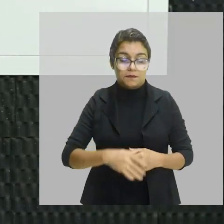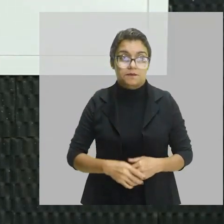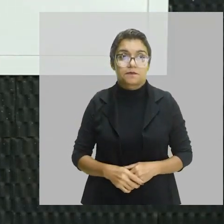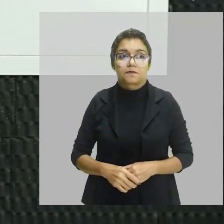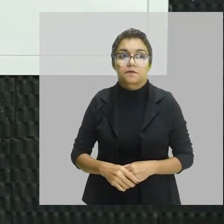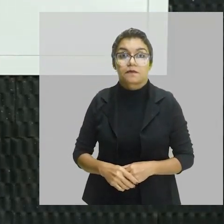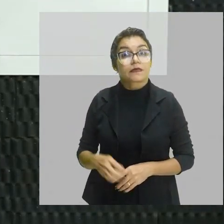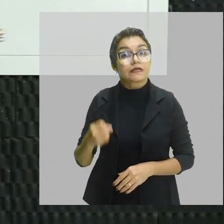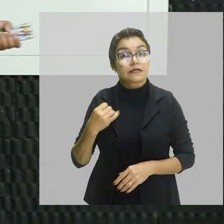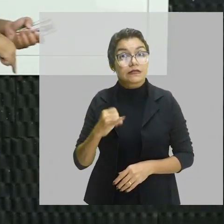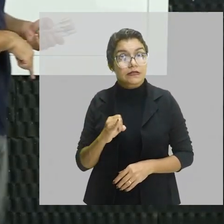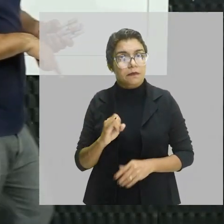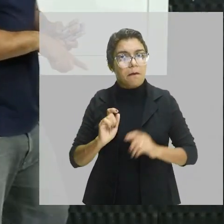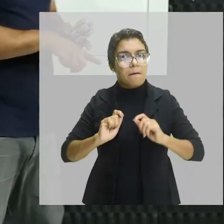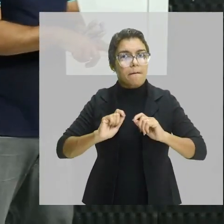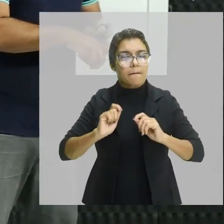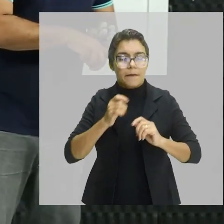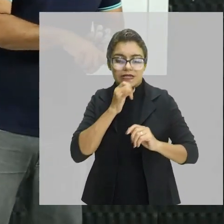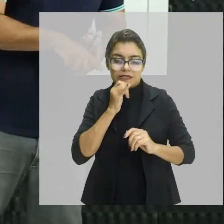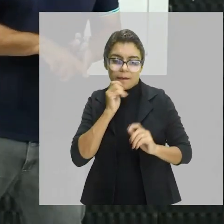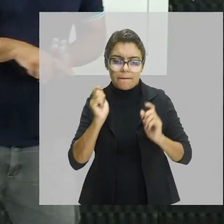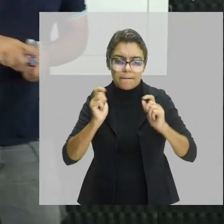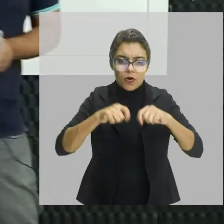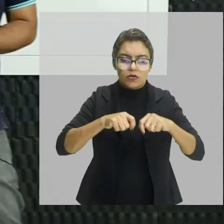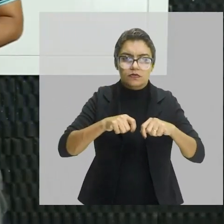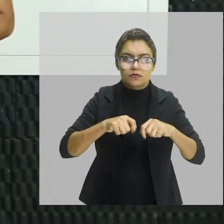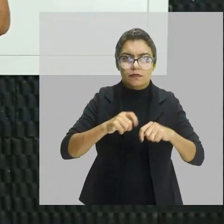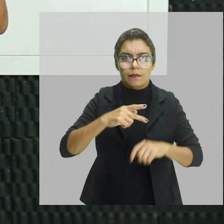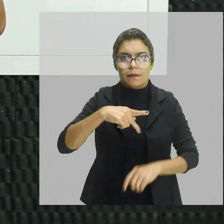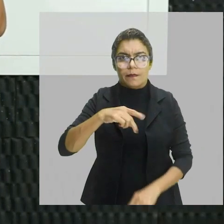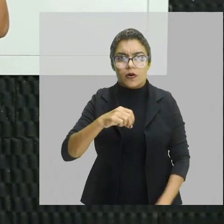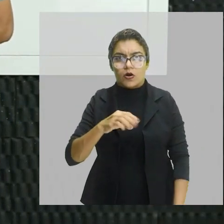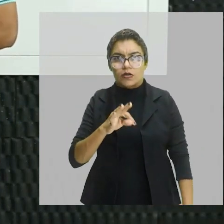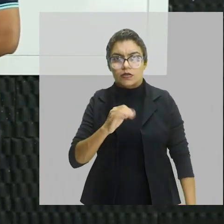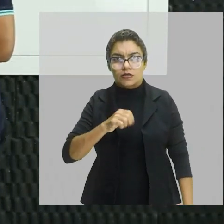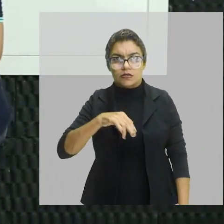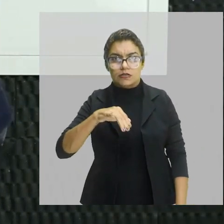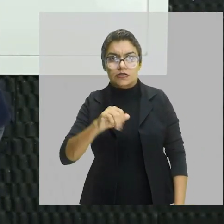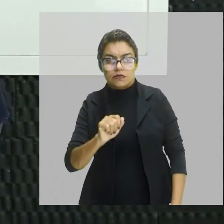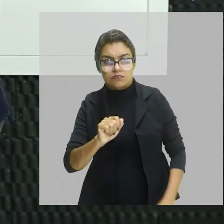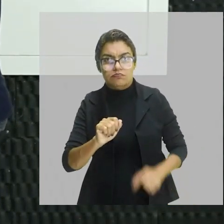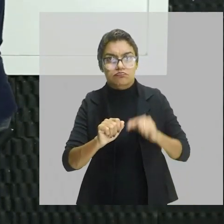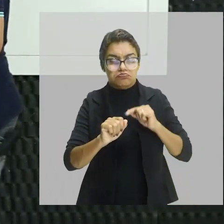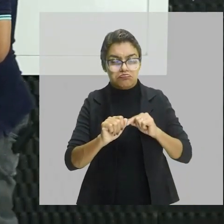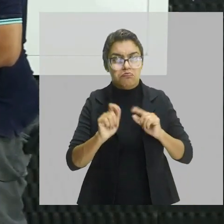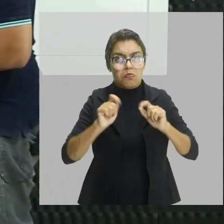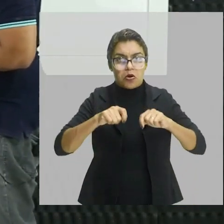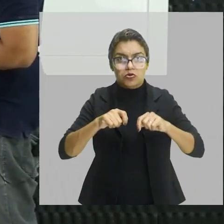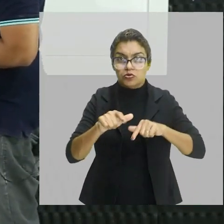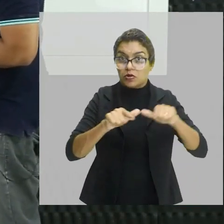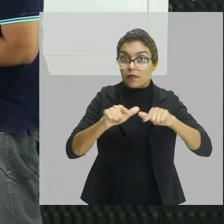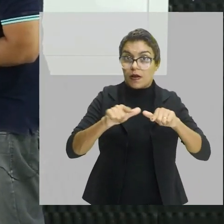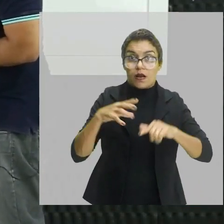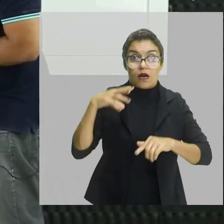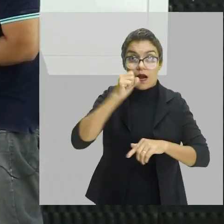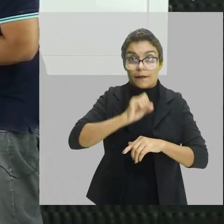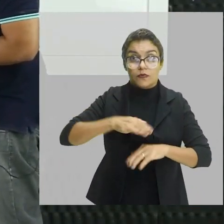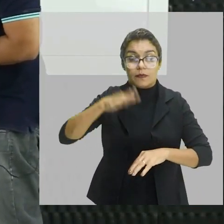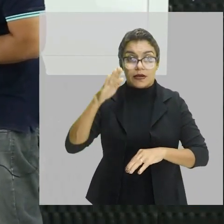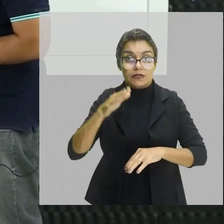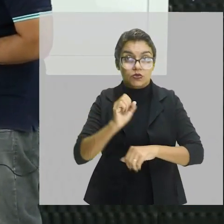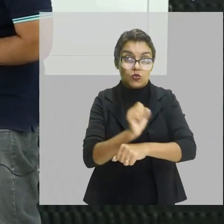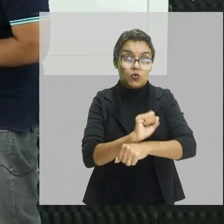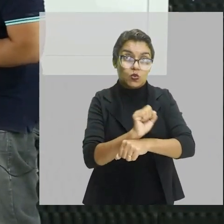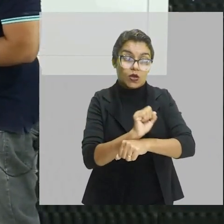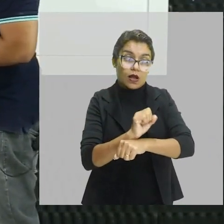Opa, se potência é a rapidez com que eu faço determinado trabalho, então eu já posso dizer que o carro,